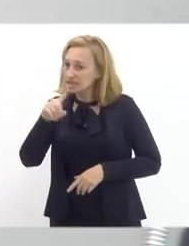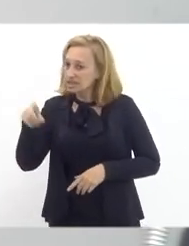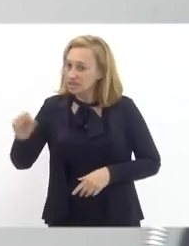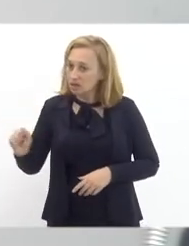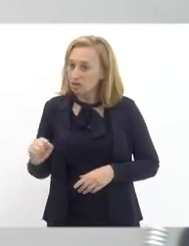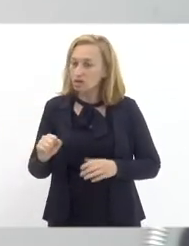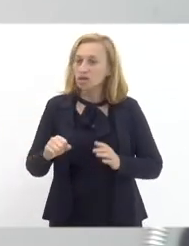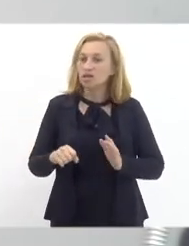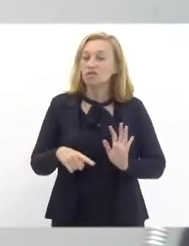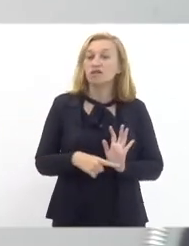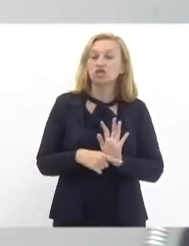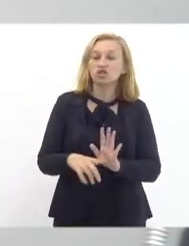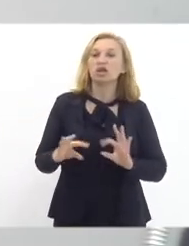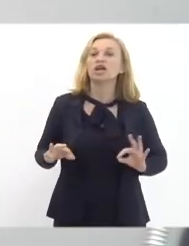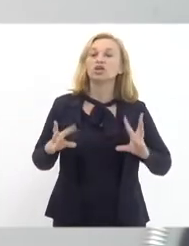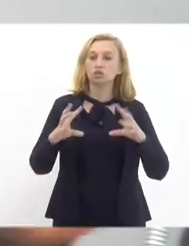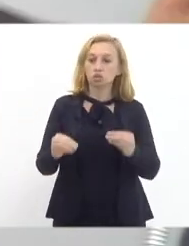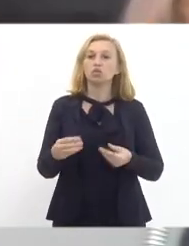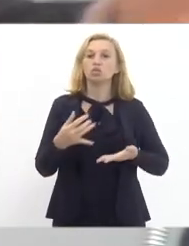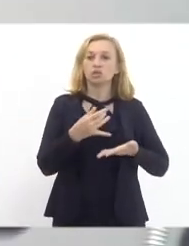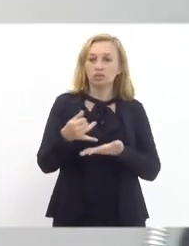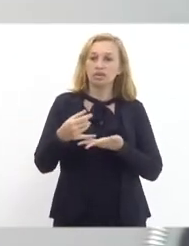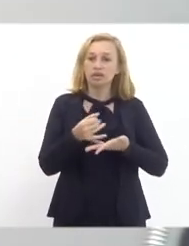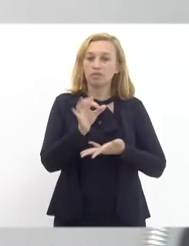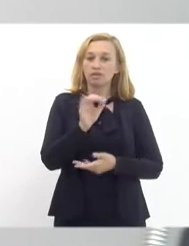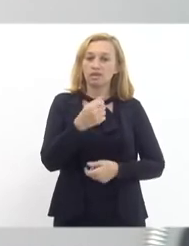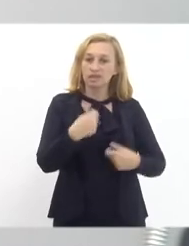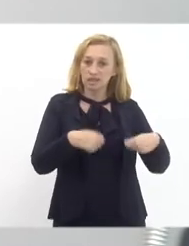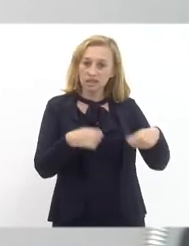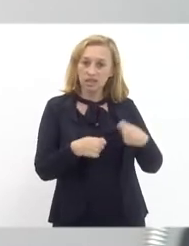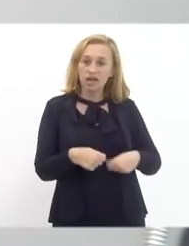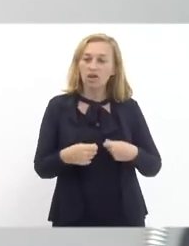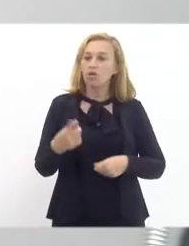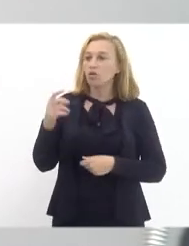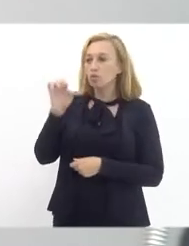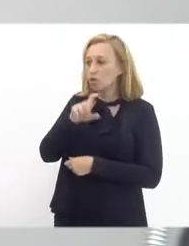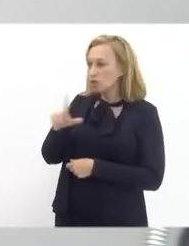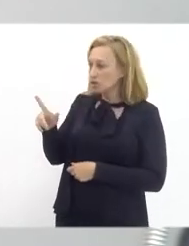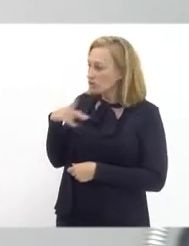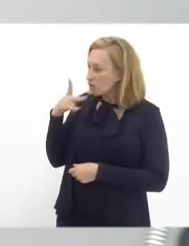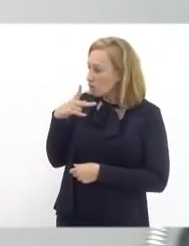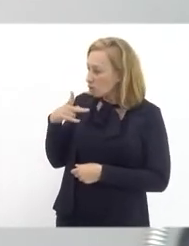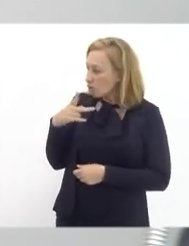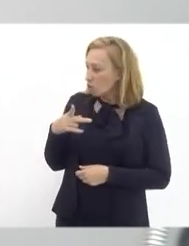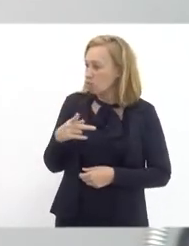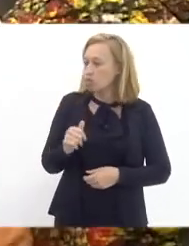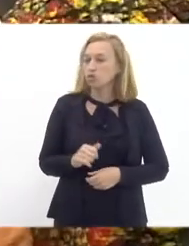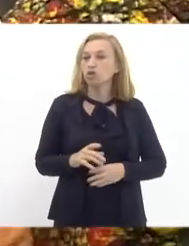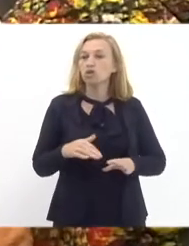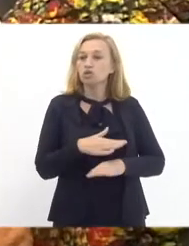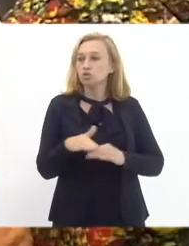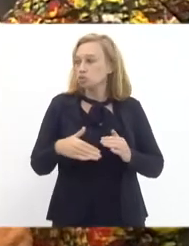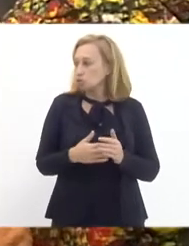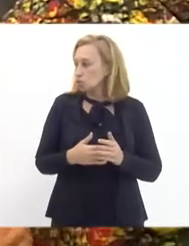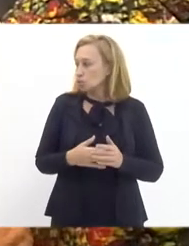capital necessário para poder, justamente, como o coronel mencionou, fazer todo o projeto arquitetônico,